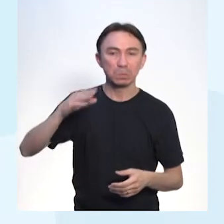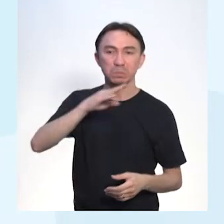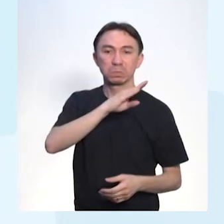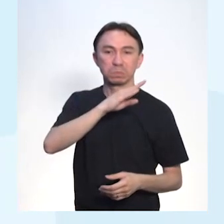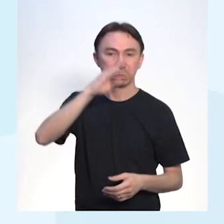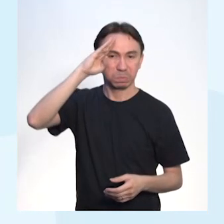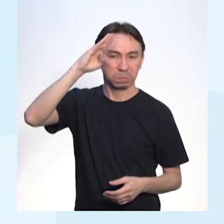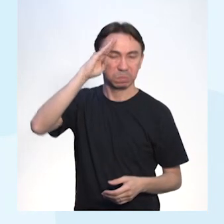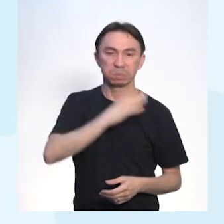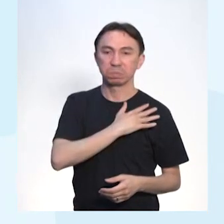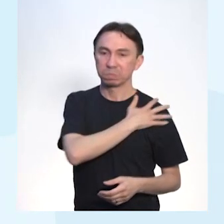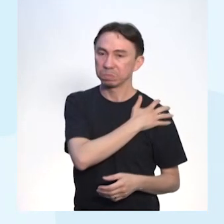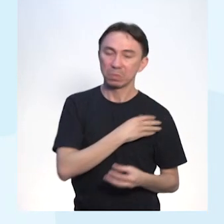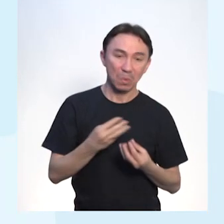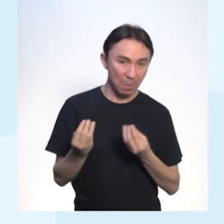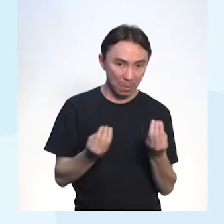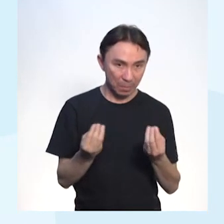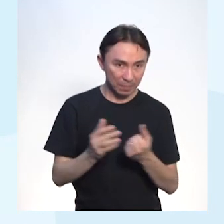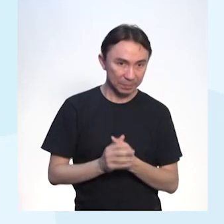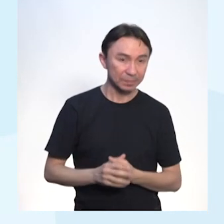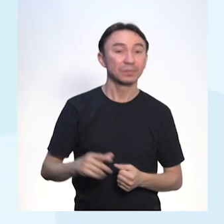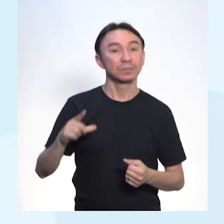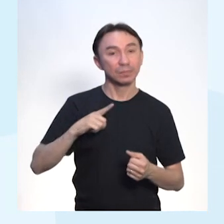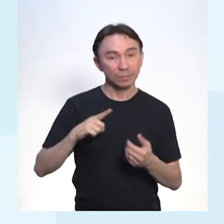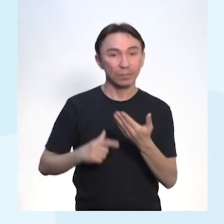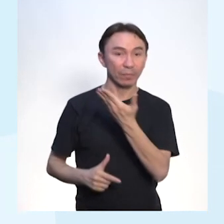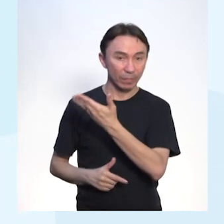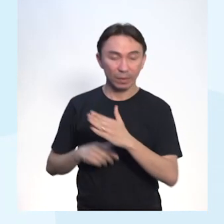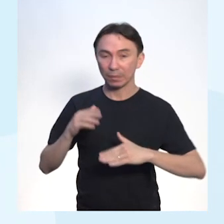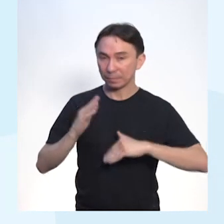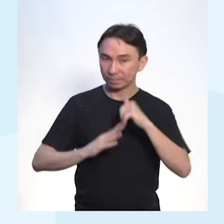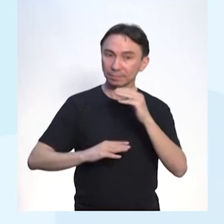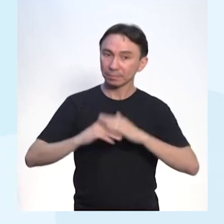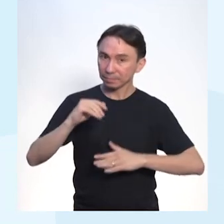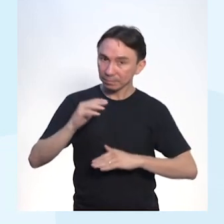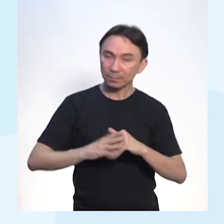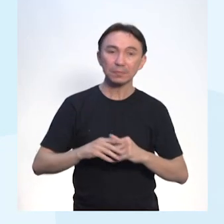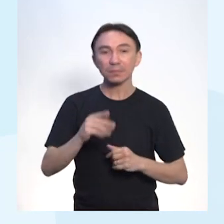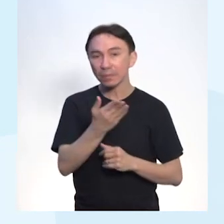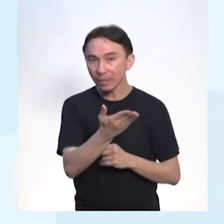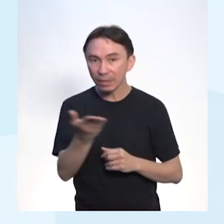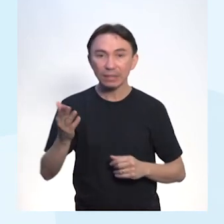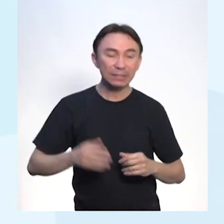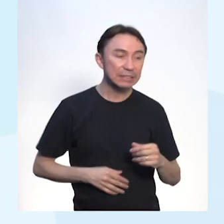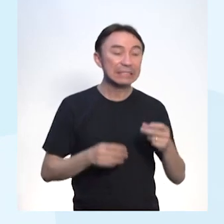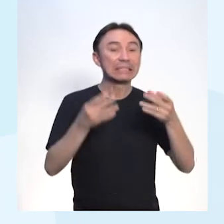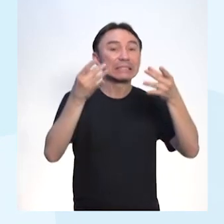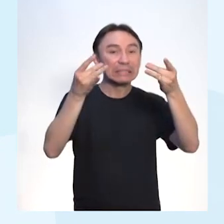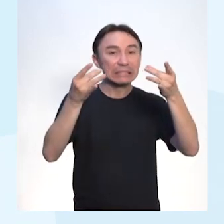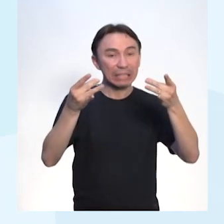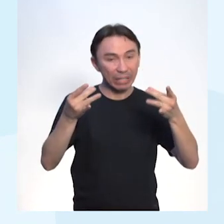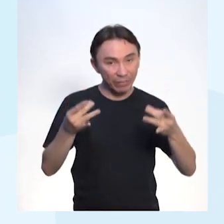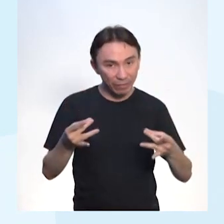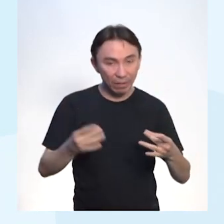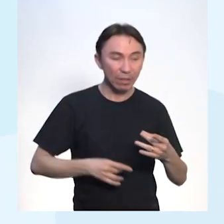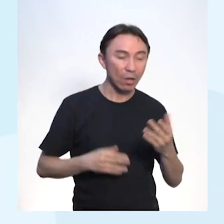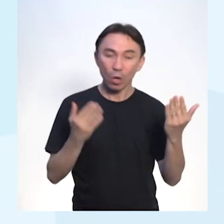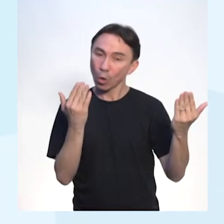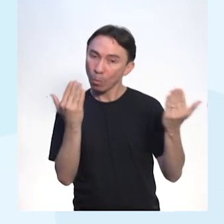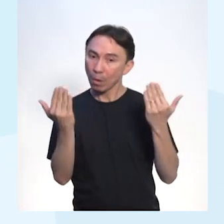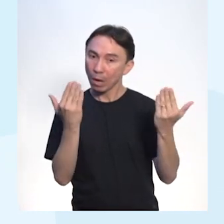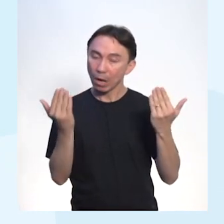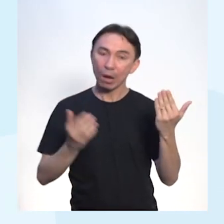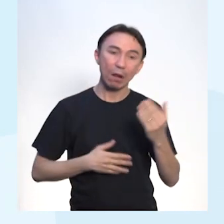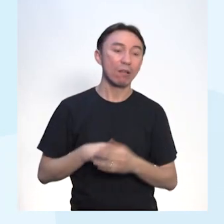na tela, que é descrever, analisar e comparar as experiências ditatoriais na América